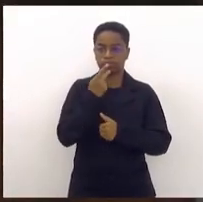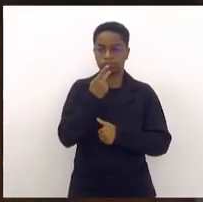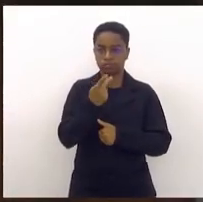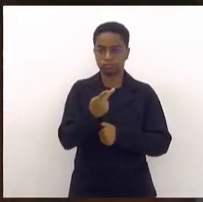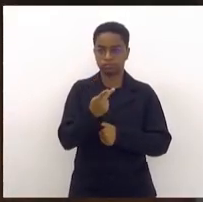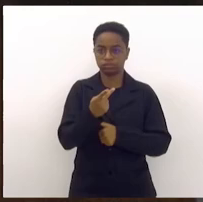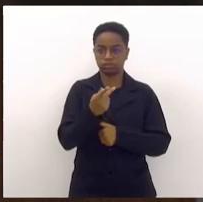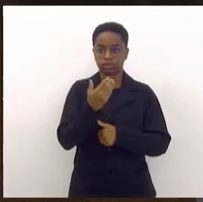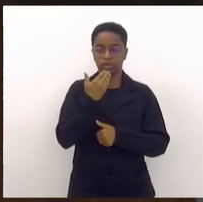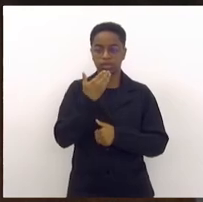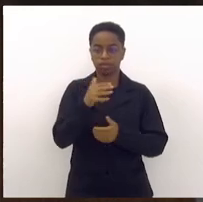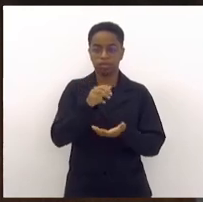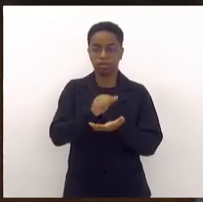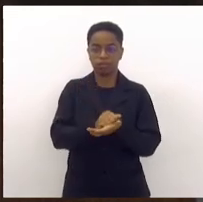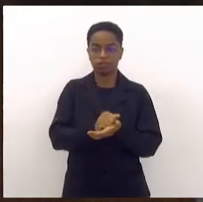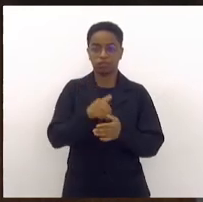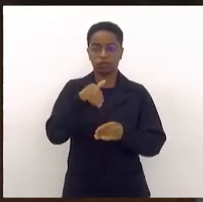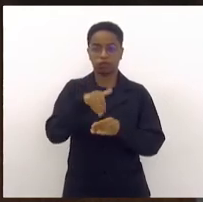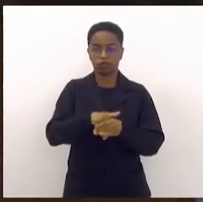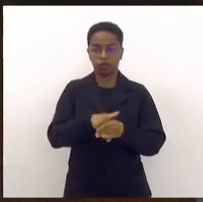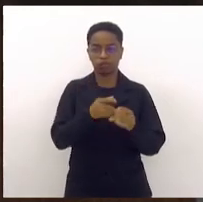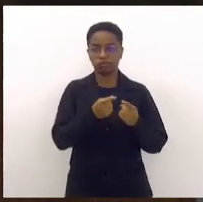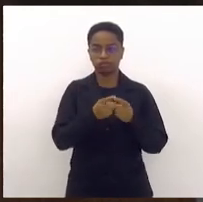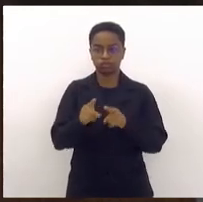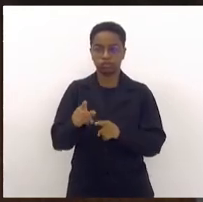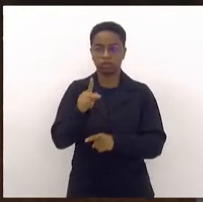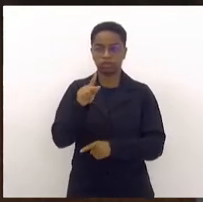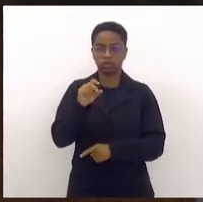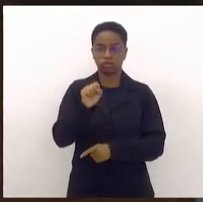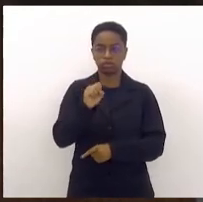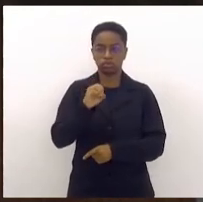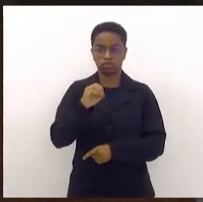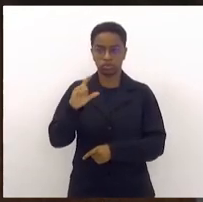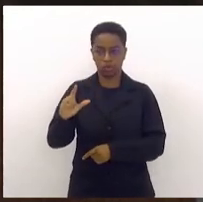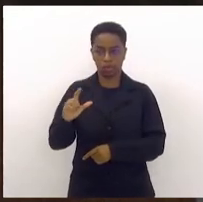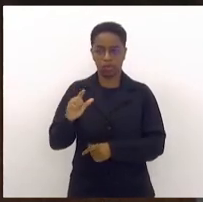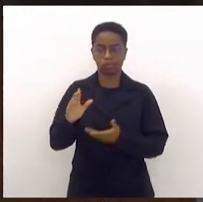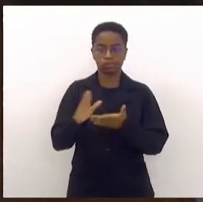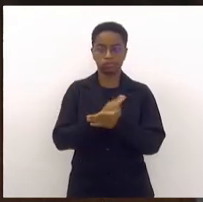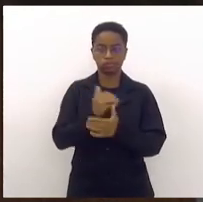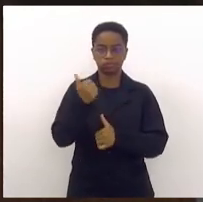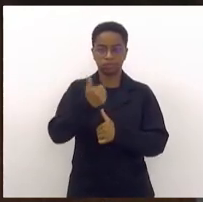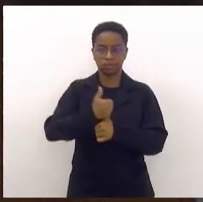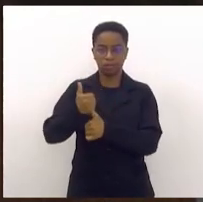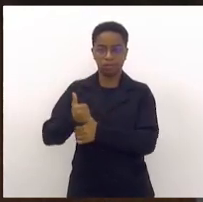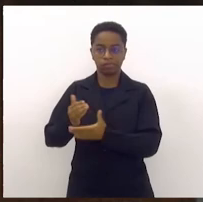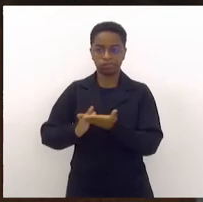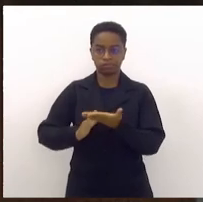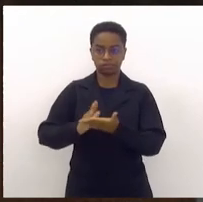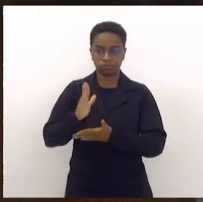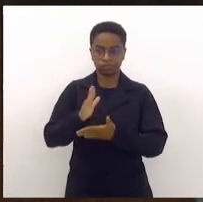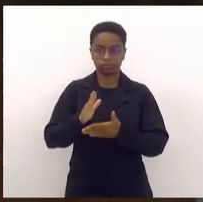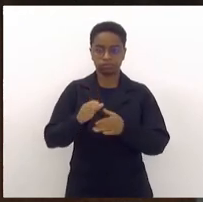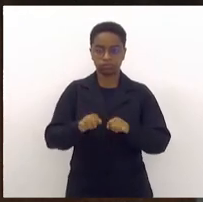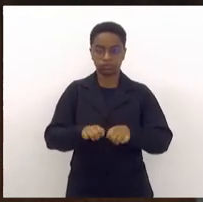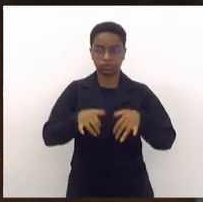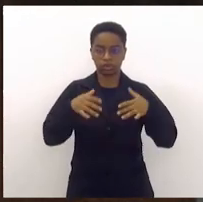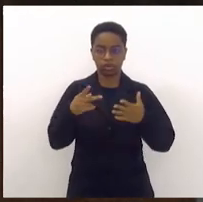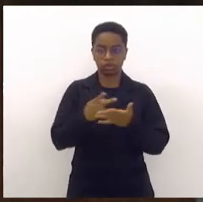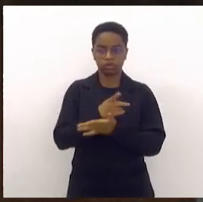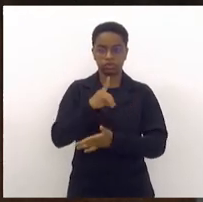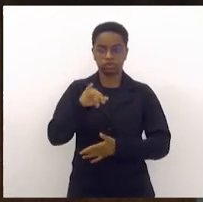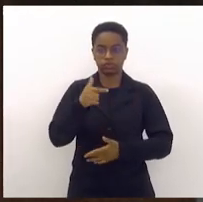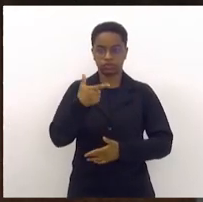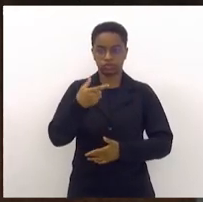a consignação do voto contrário do PSOL aos seguintes substitutivos aprovados na sessão plenária ocorrida no último dia